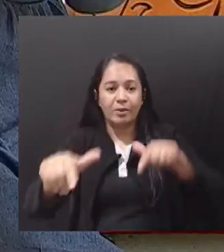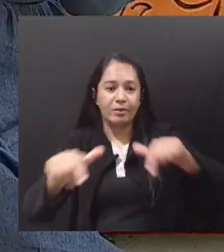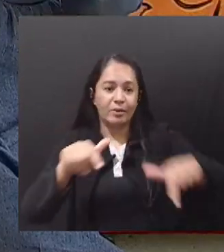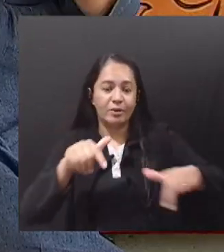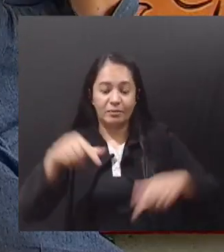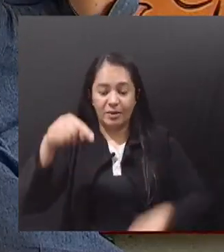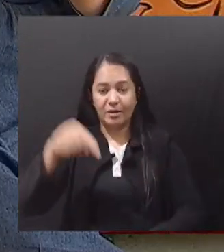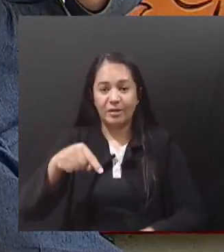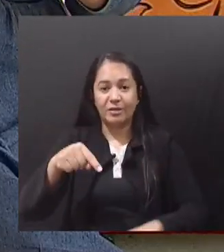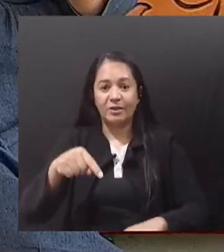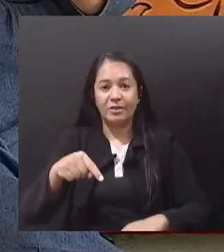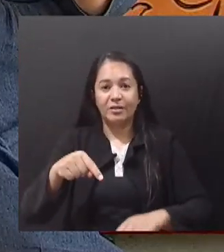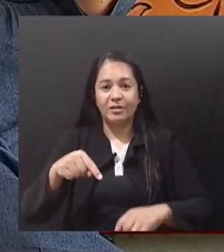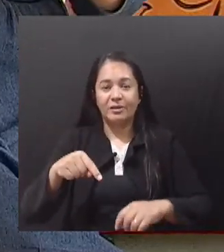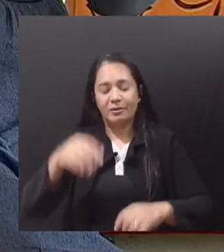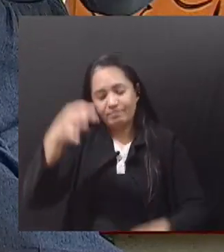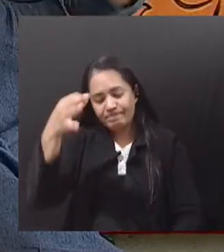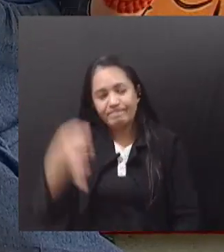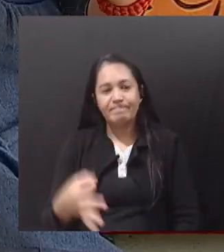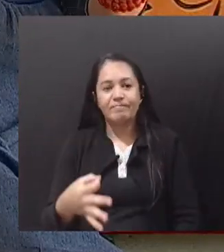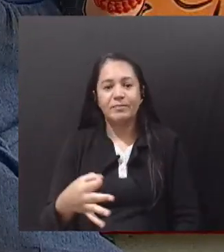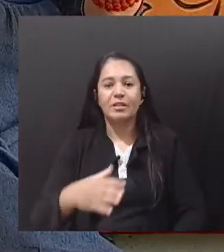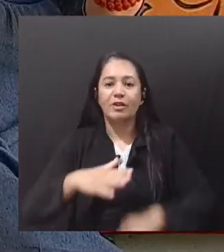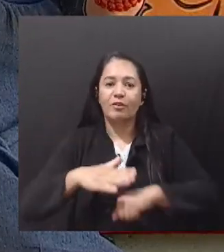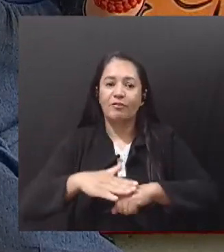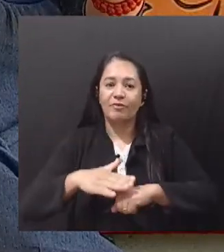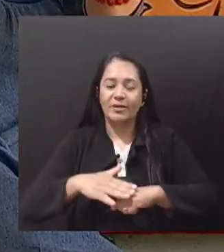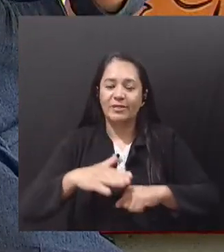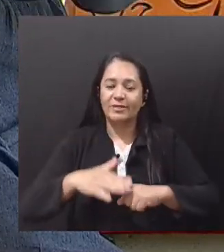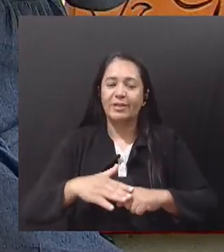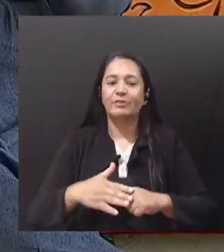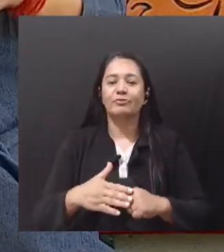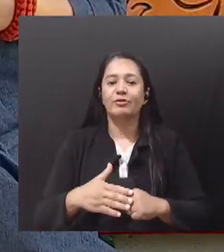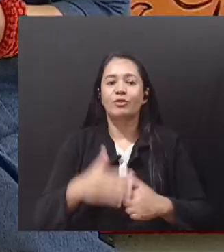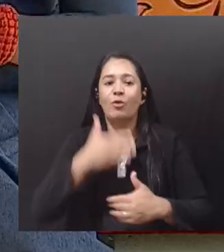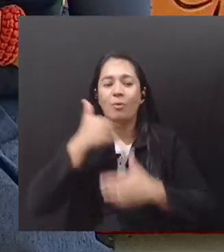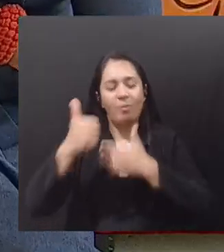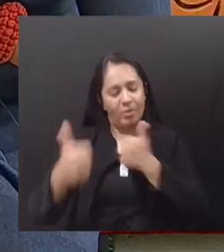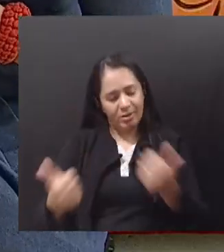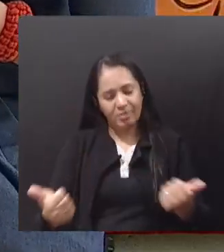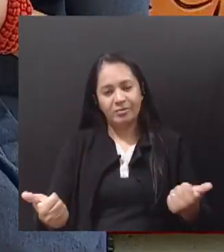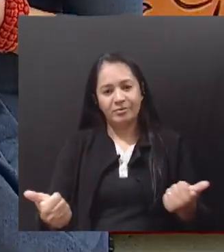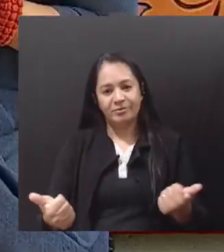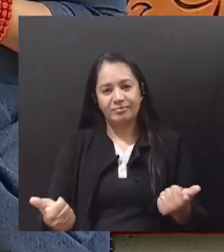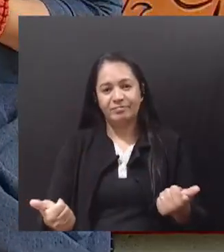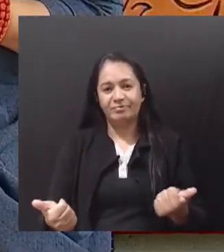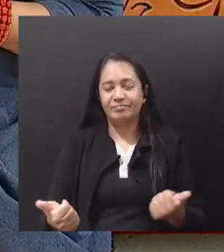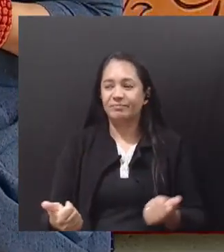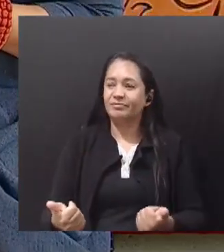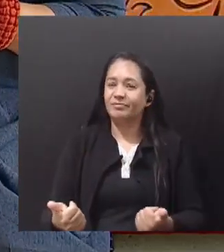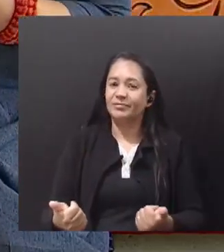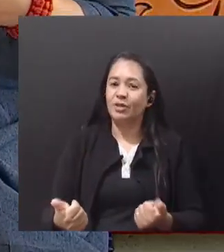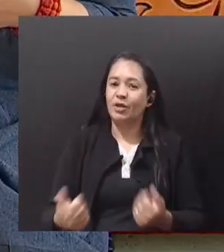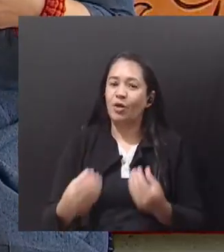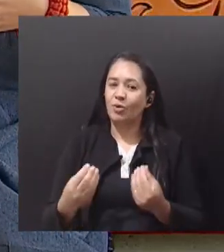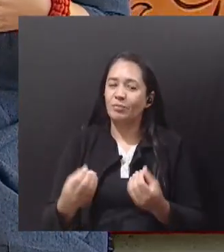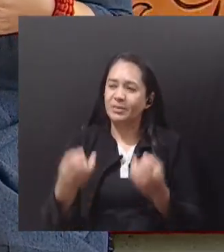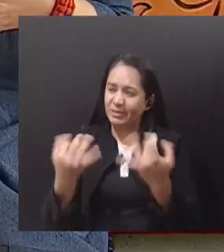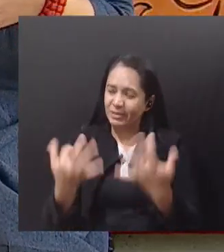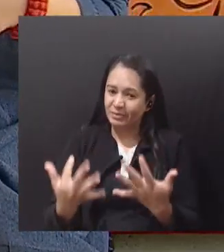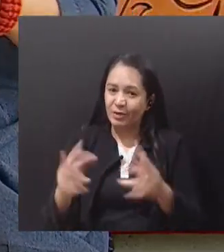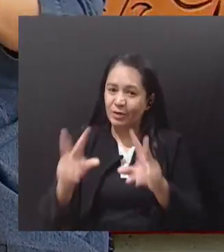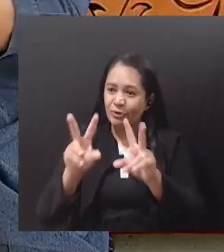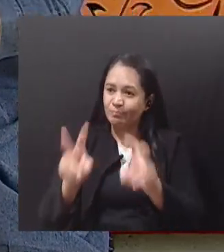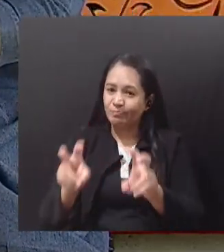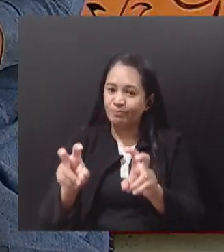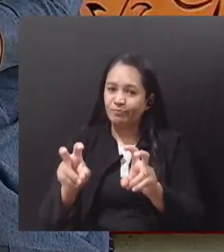essa certeza de que estão fazendo a sua parte pelo melhor. Ranieri, não tinha como deixar de falar sobre... Você